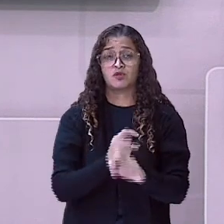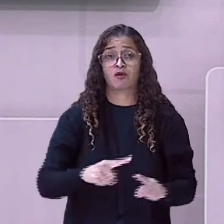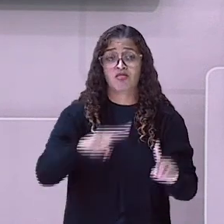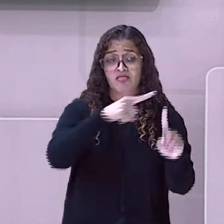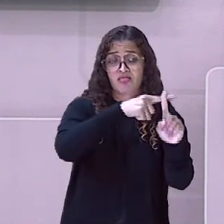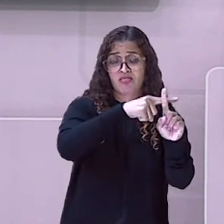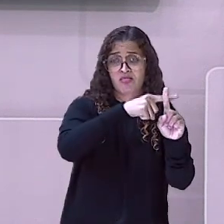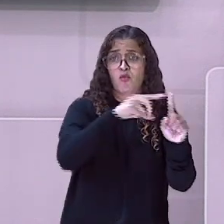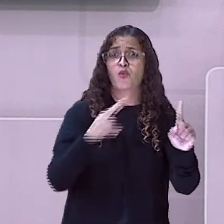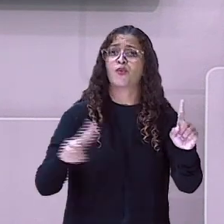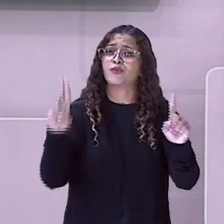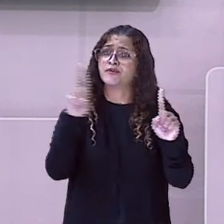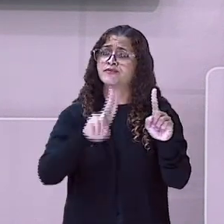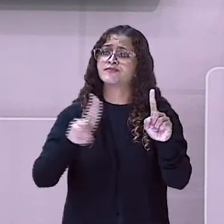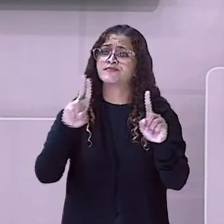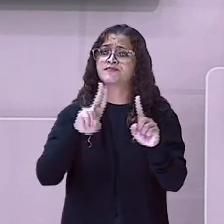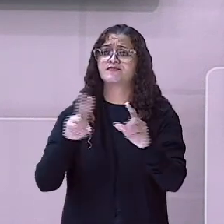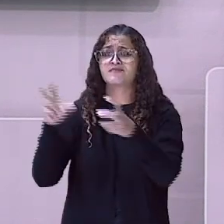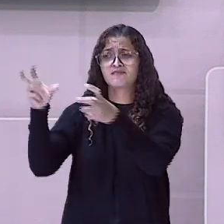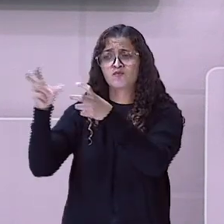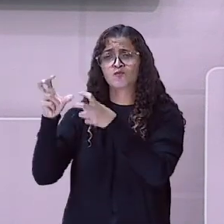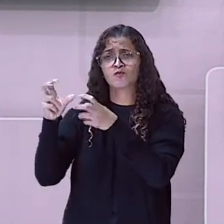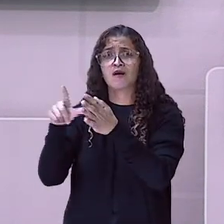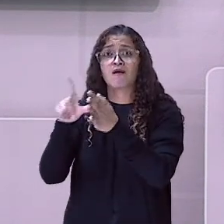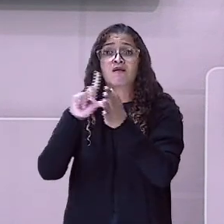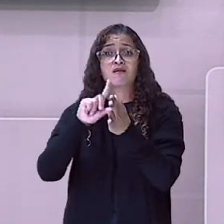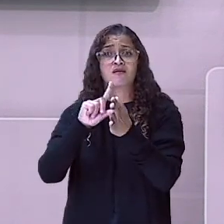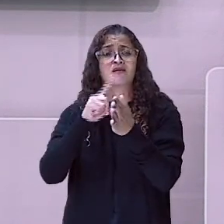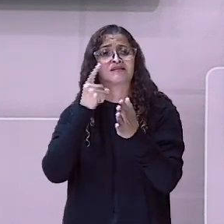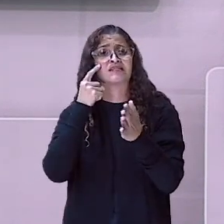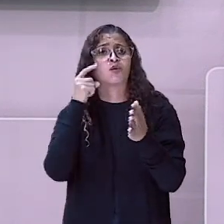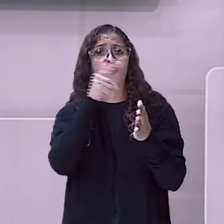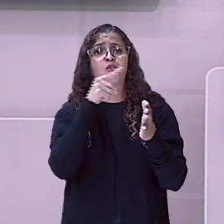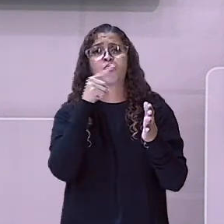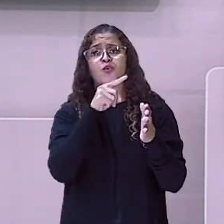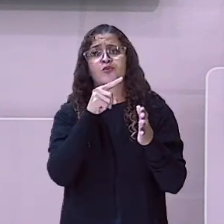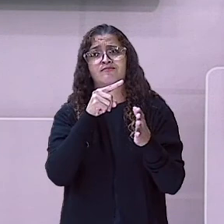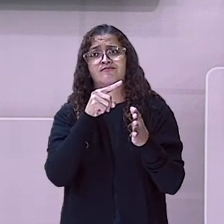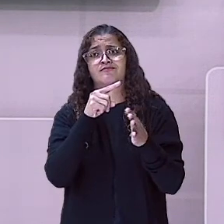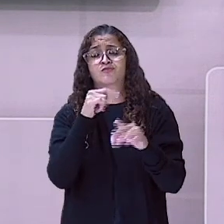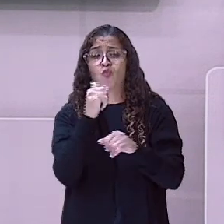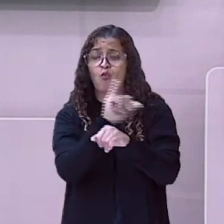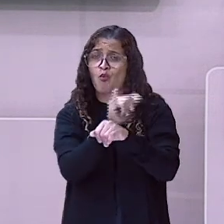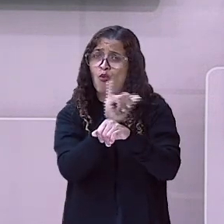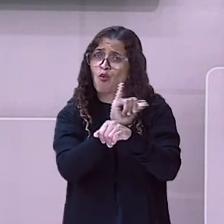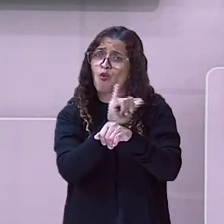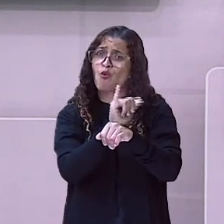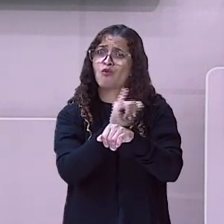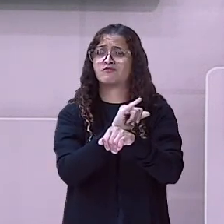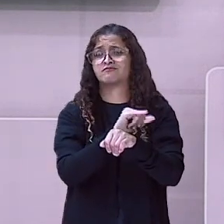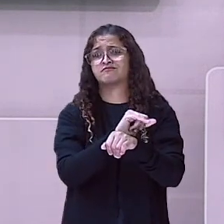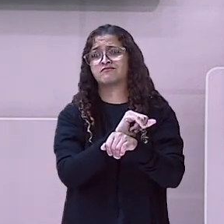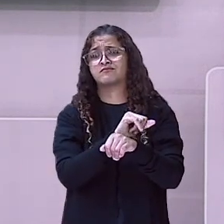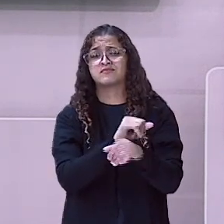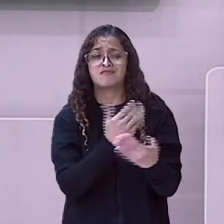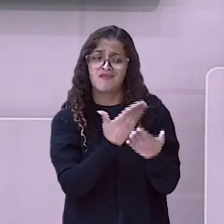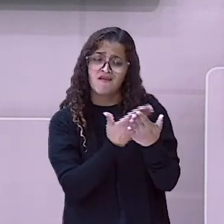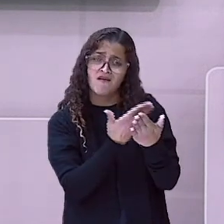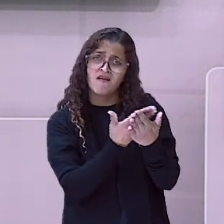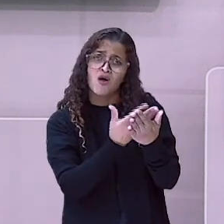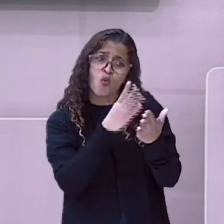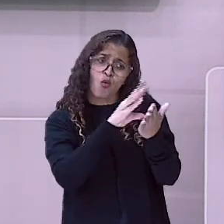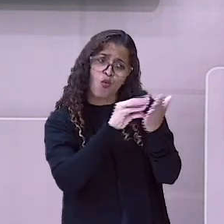Então, dê uma olhada, se possível, acesse a nossa aula lá no YouTube, copie, tá? Para que